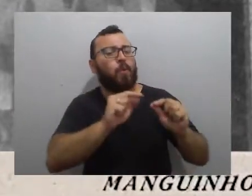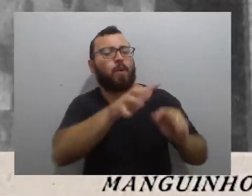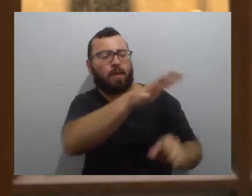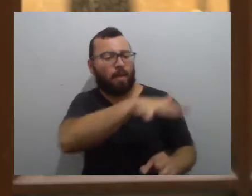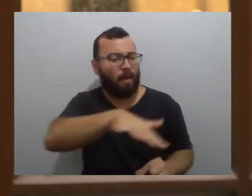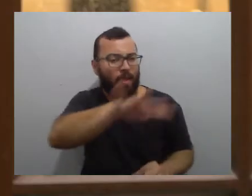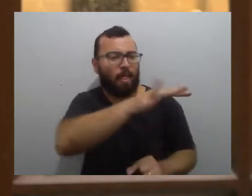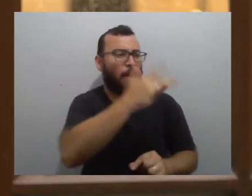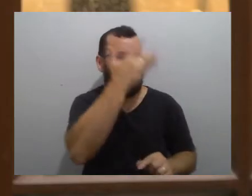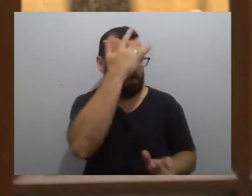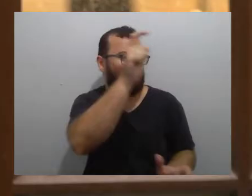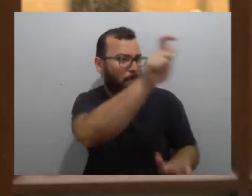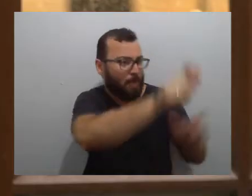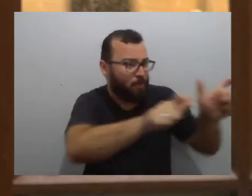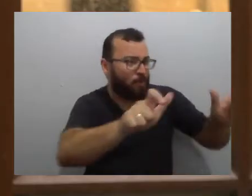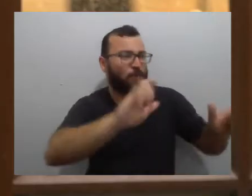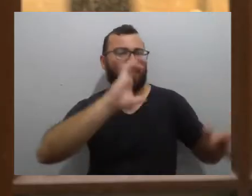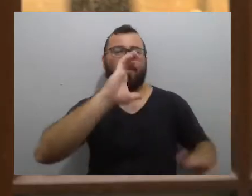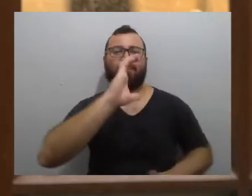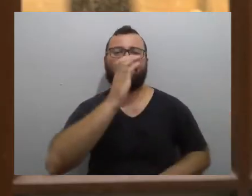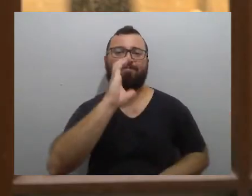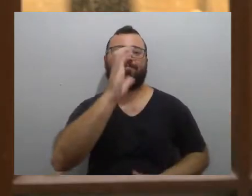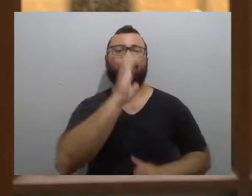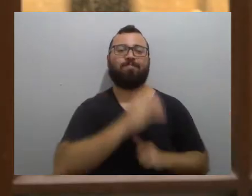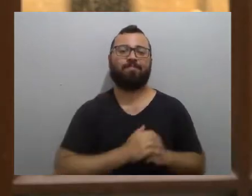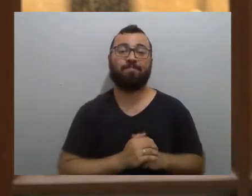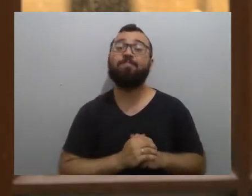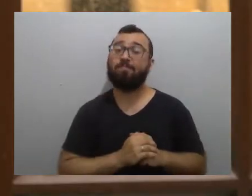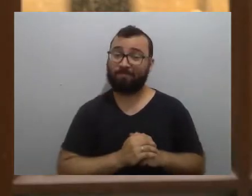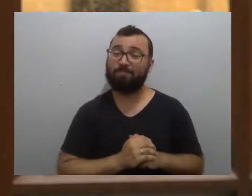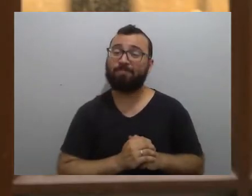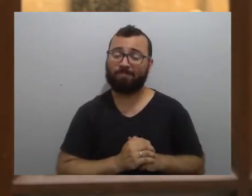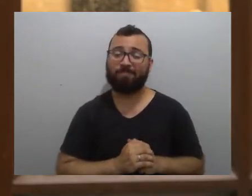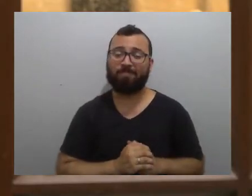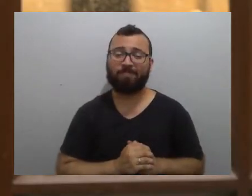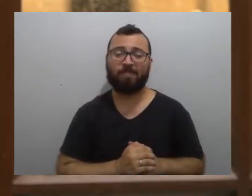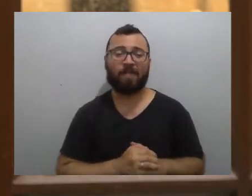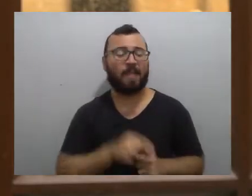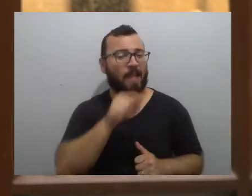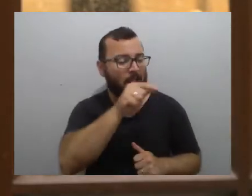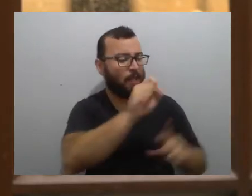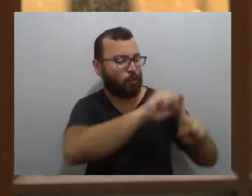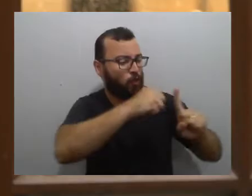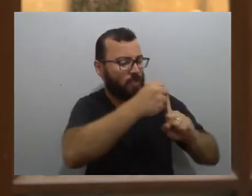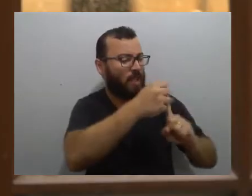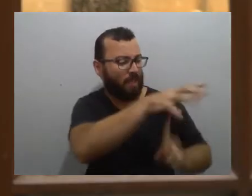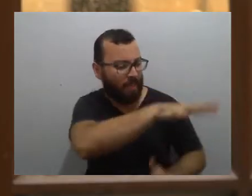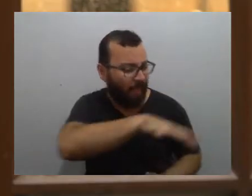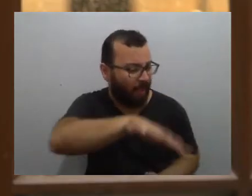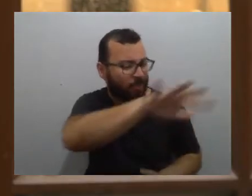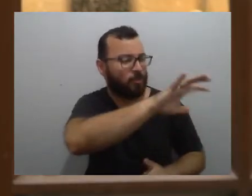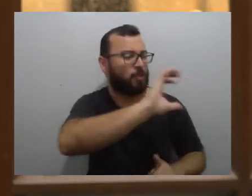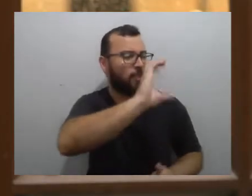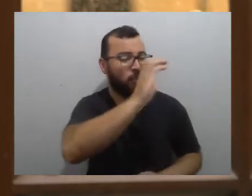Mas, na prática, essa universidade não funcionou, né? Primeiro porque as escolas envolvidas continuaram